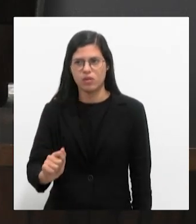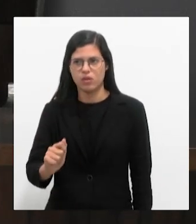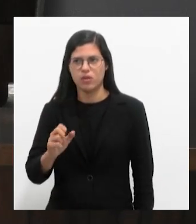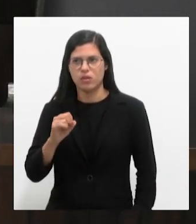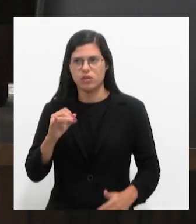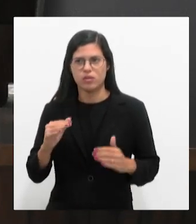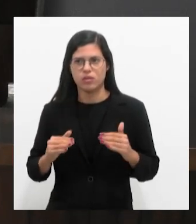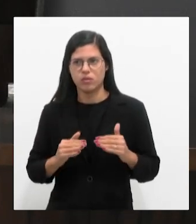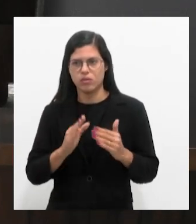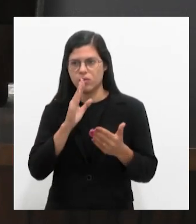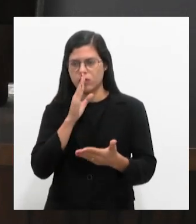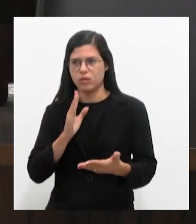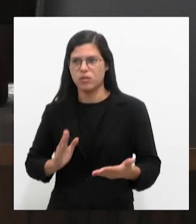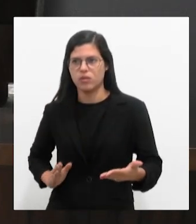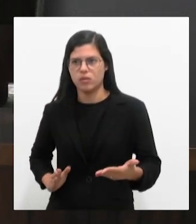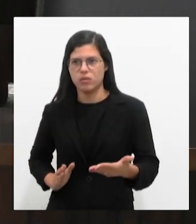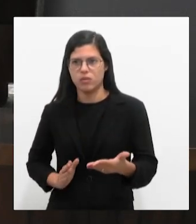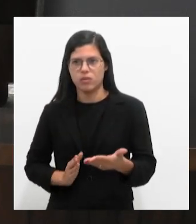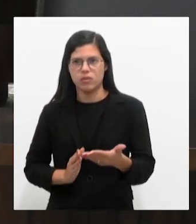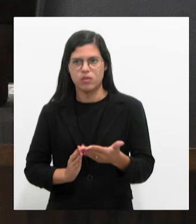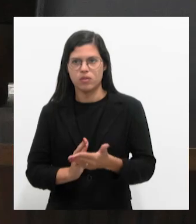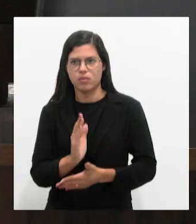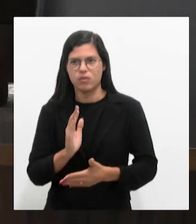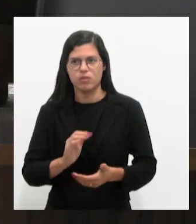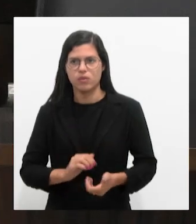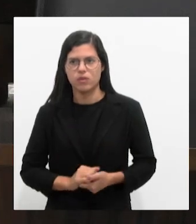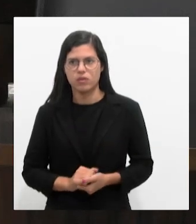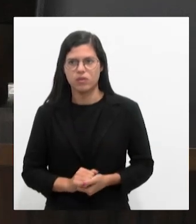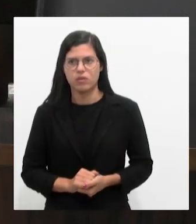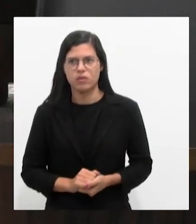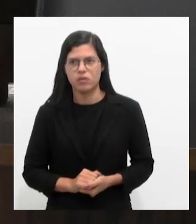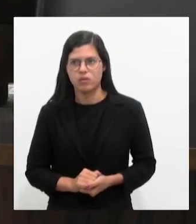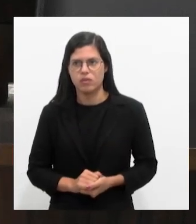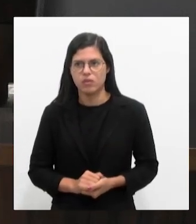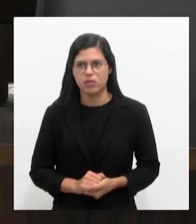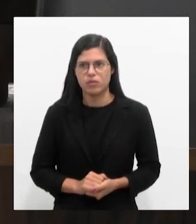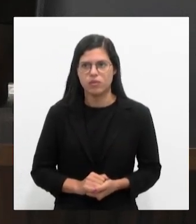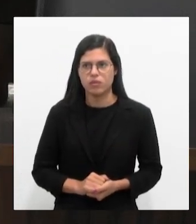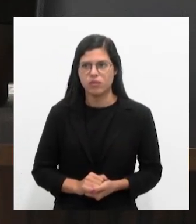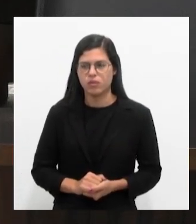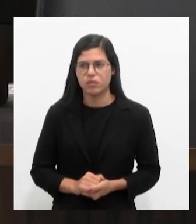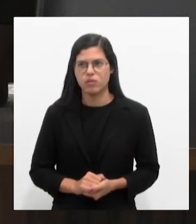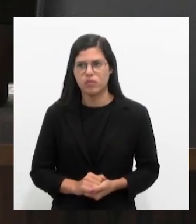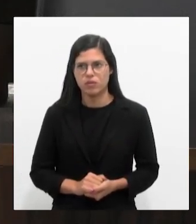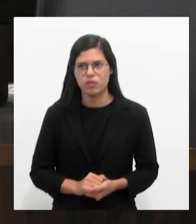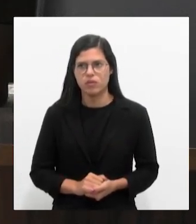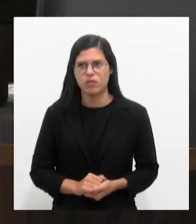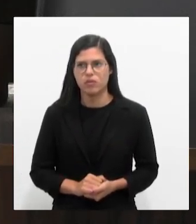Amorim. Os senhores que aprovam, permaneçam como estão. Aprovado.